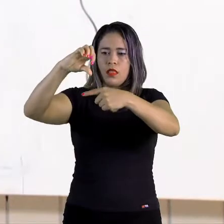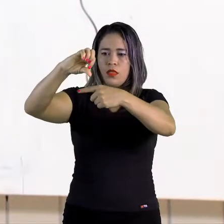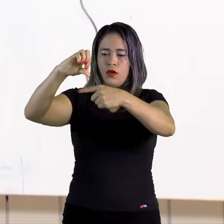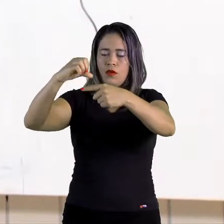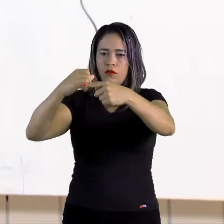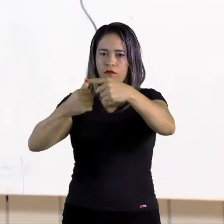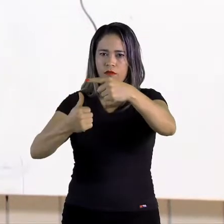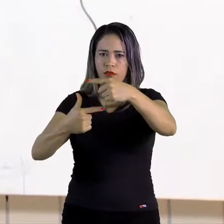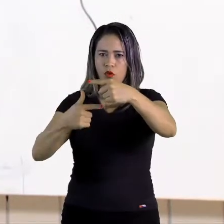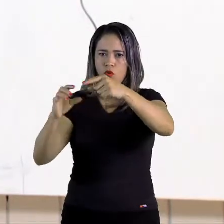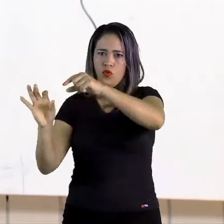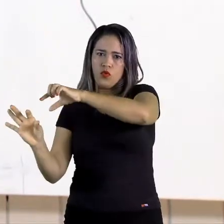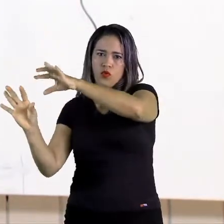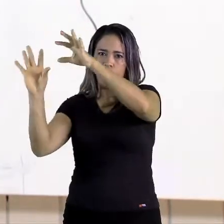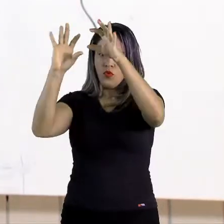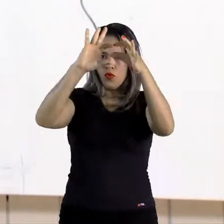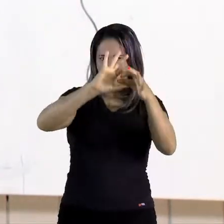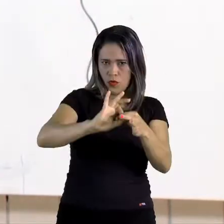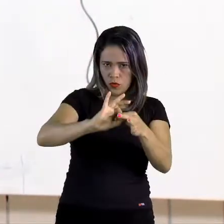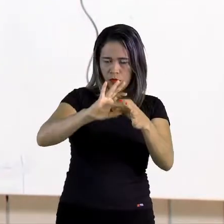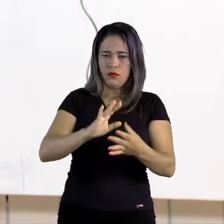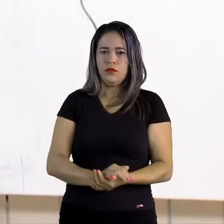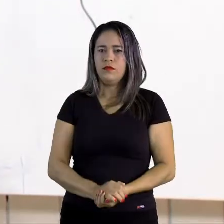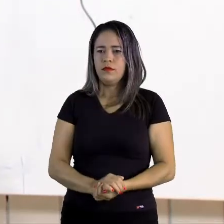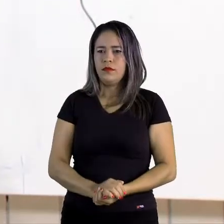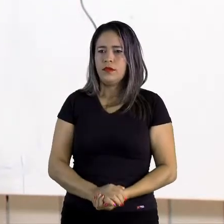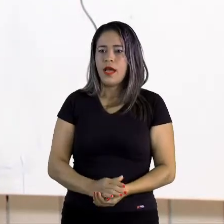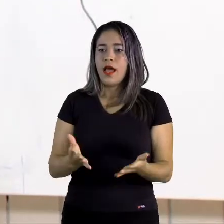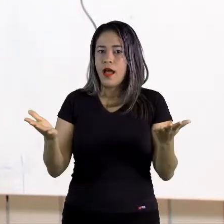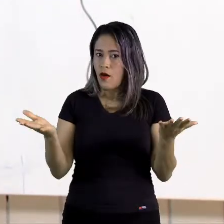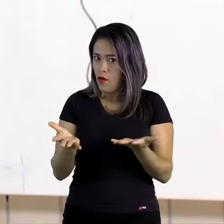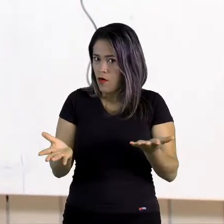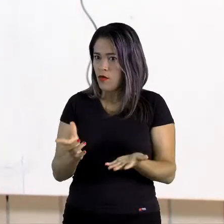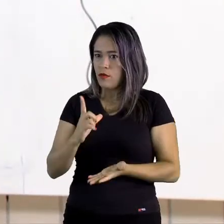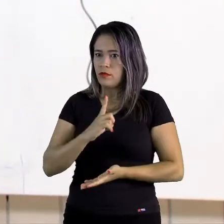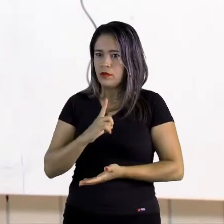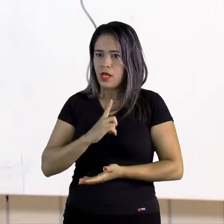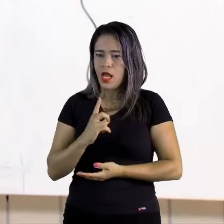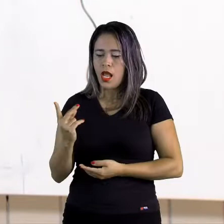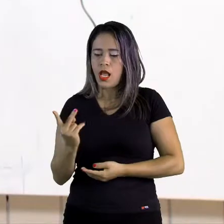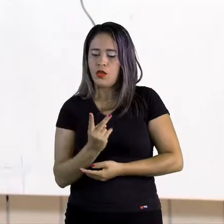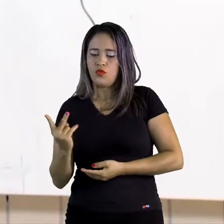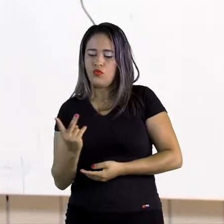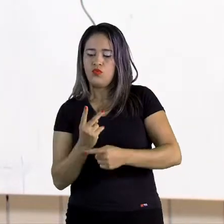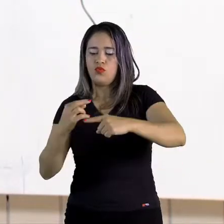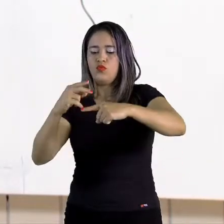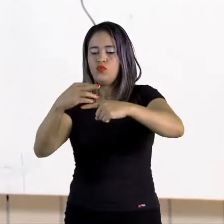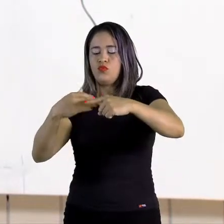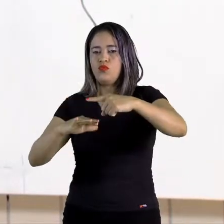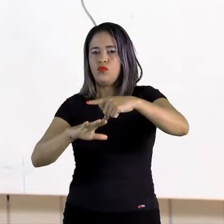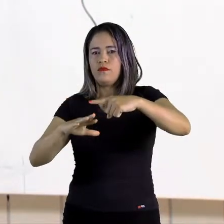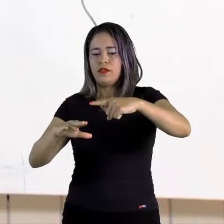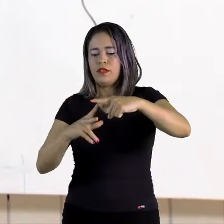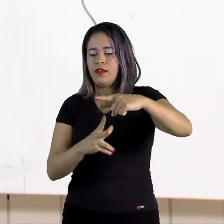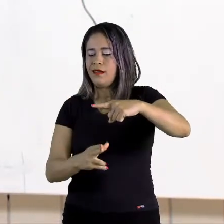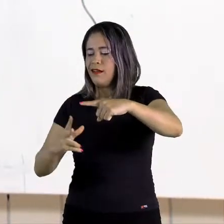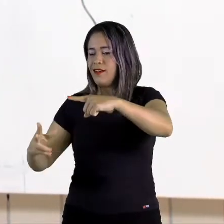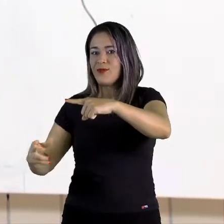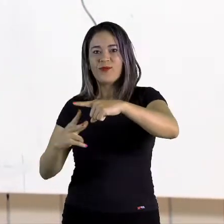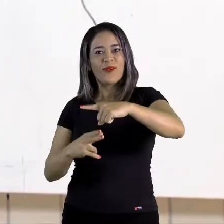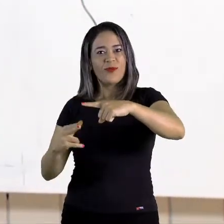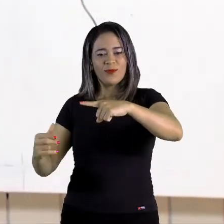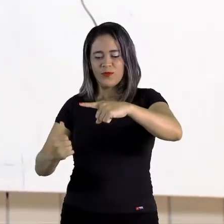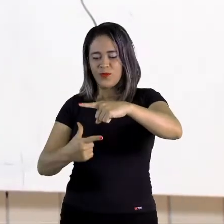que é uma fração equivalente. Olha só, agora eu tenho as duas frações com os denominadores iguais. Aí